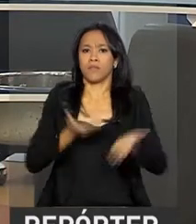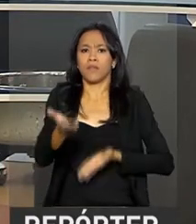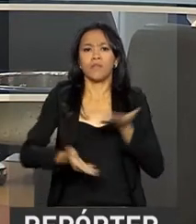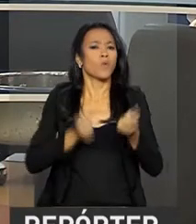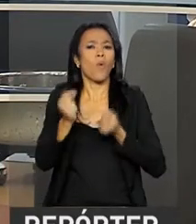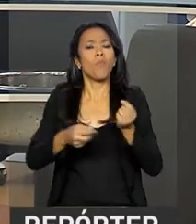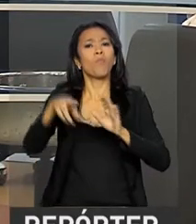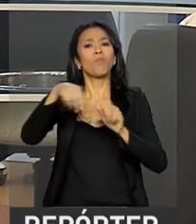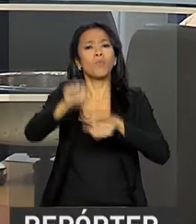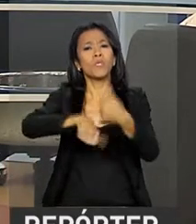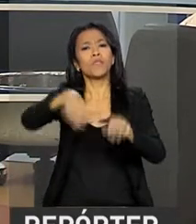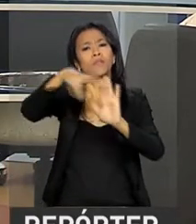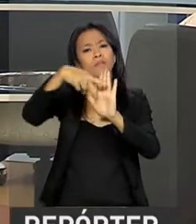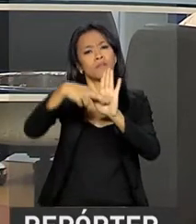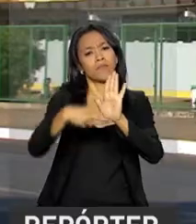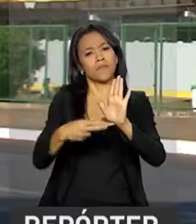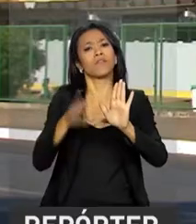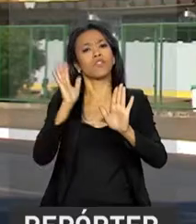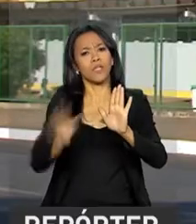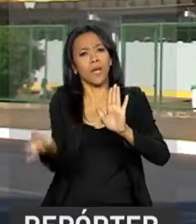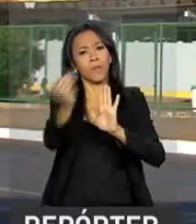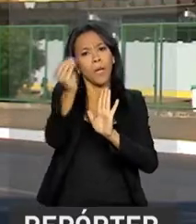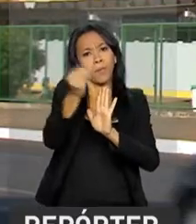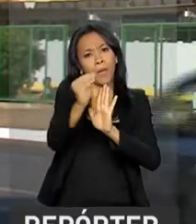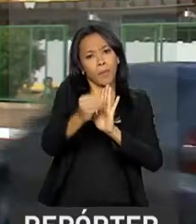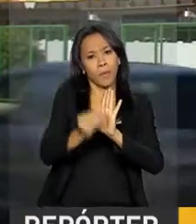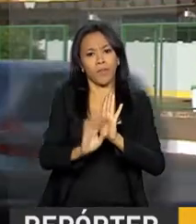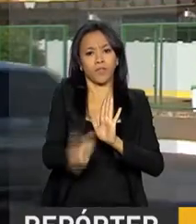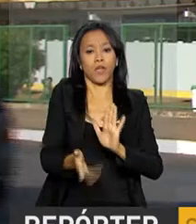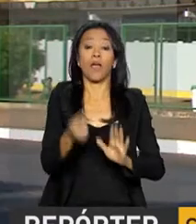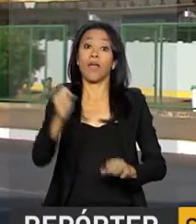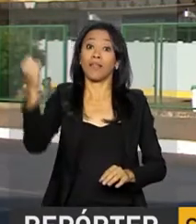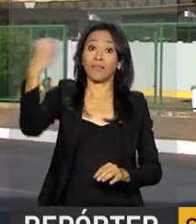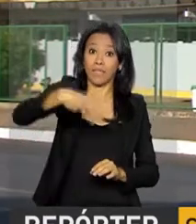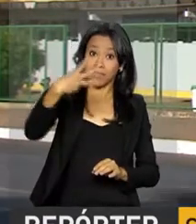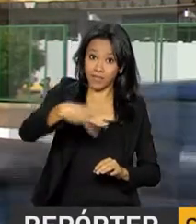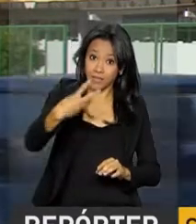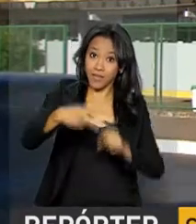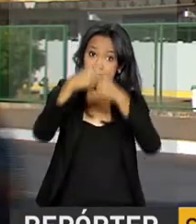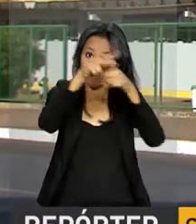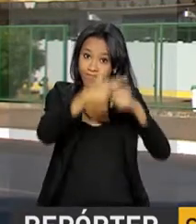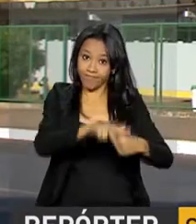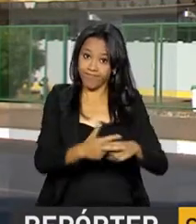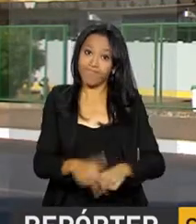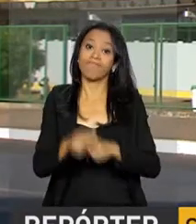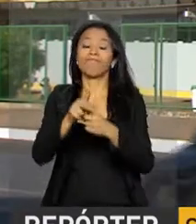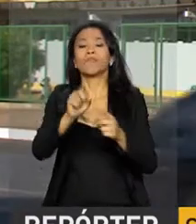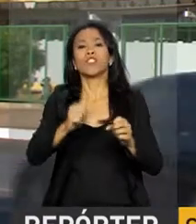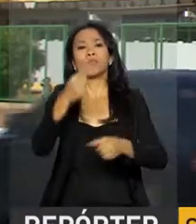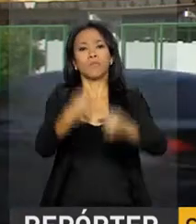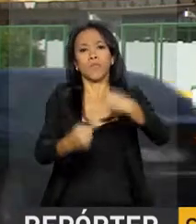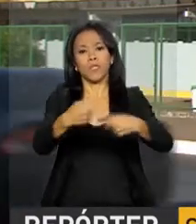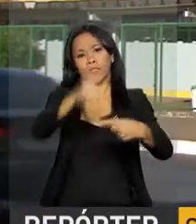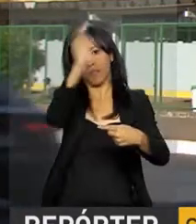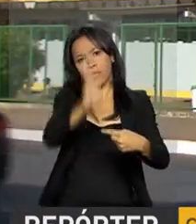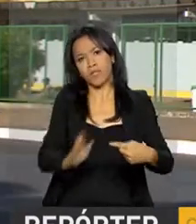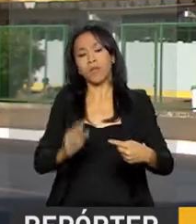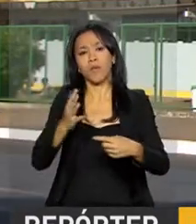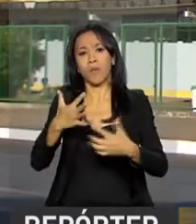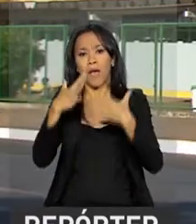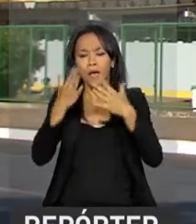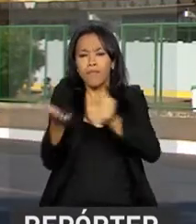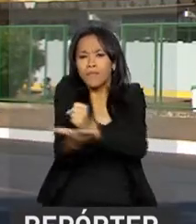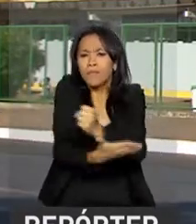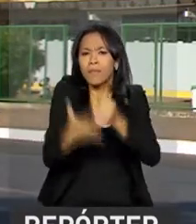mudanças que estão sendo formulados essa é a terceira revisão da política nacional de atenção básica outras duas foram